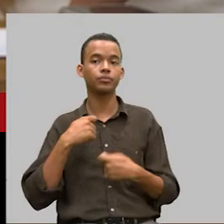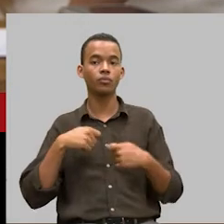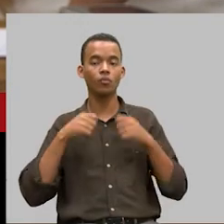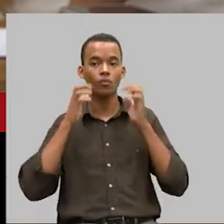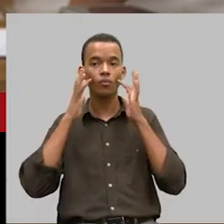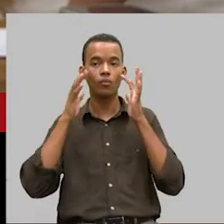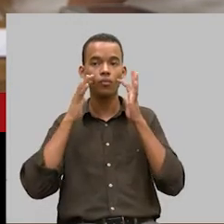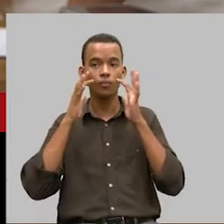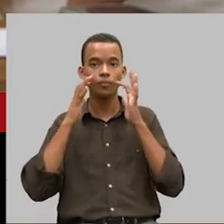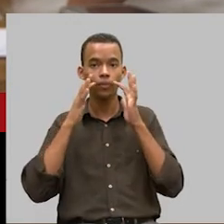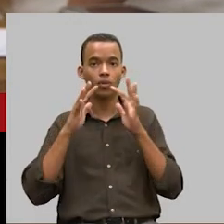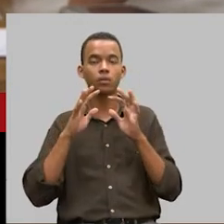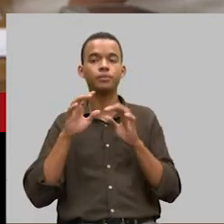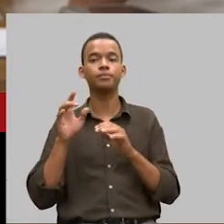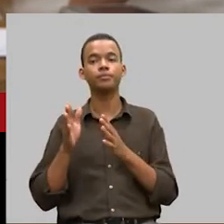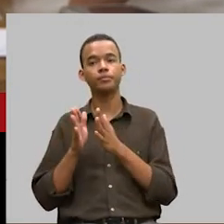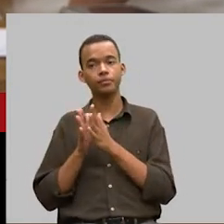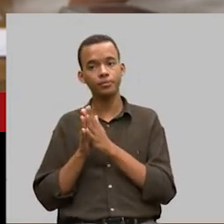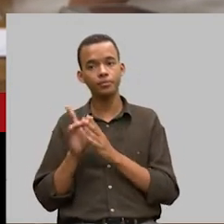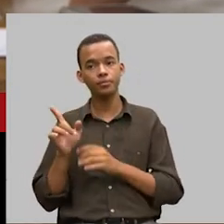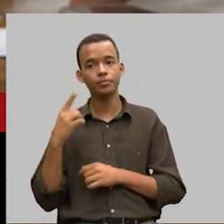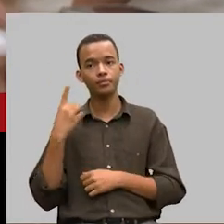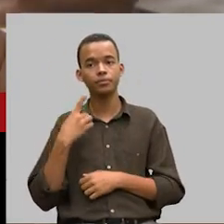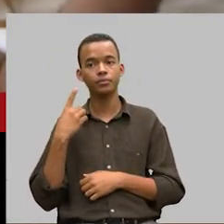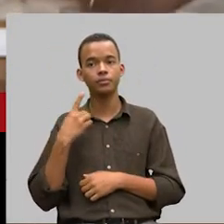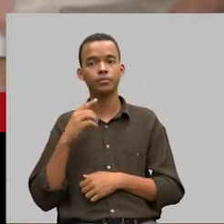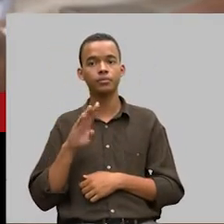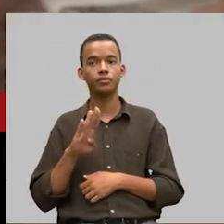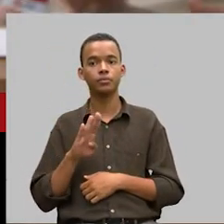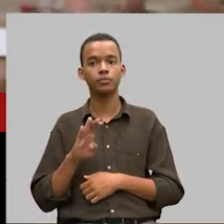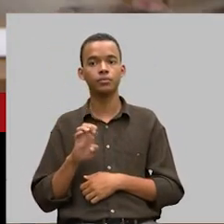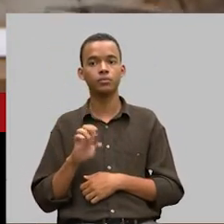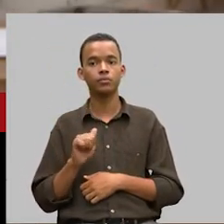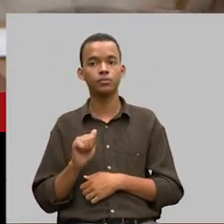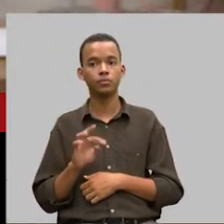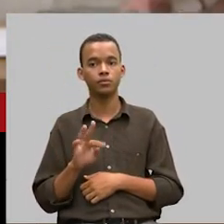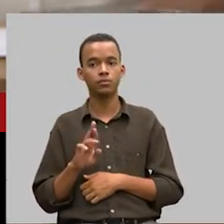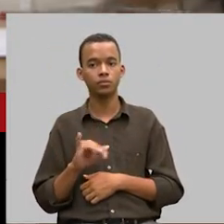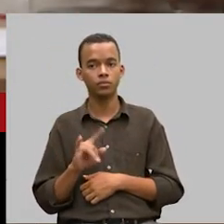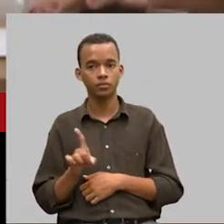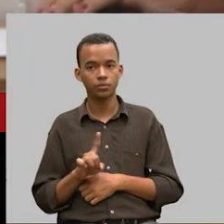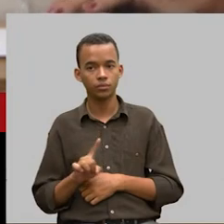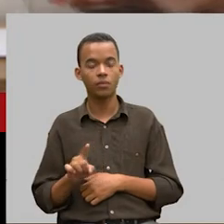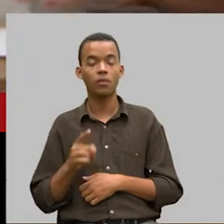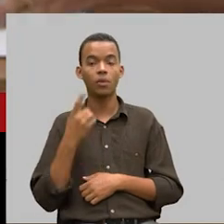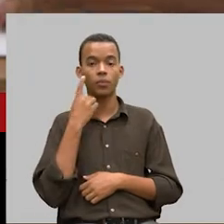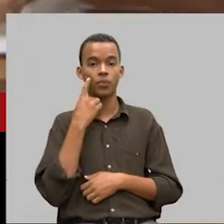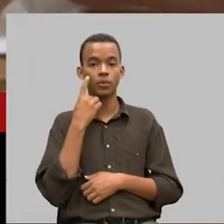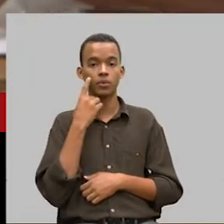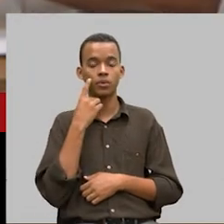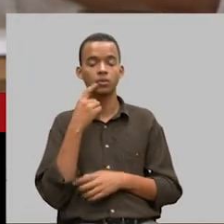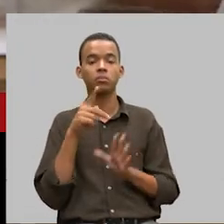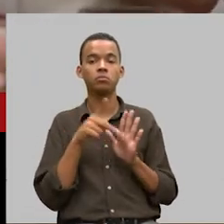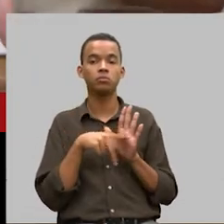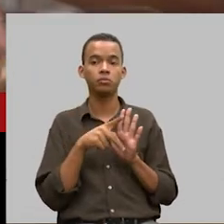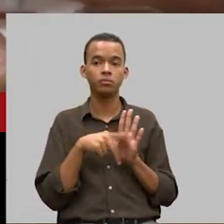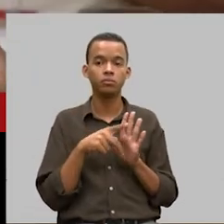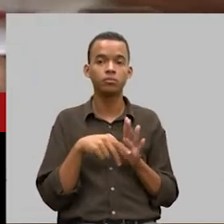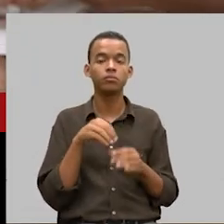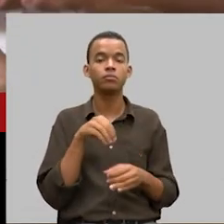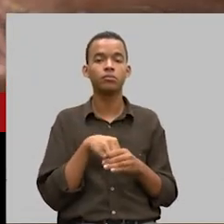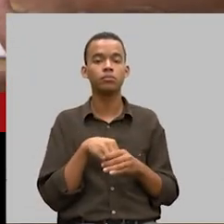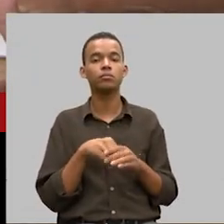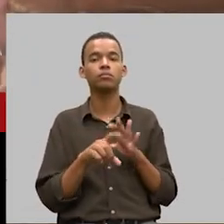eh Beatriz um programa dentro do do dentro da legislação um programa que tenha